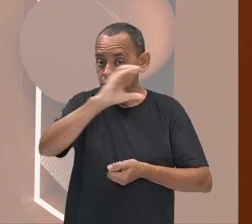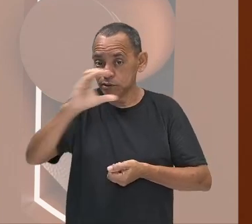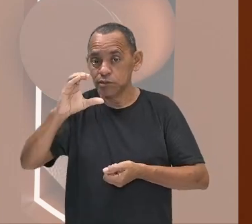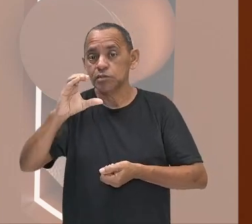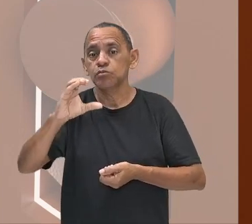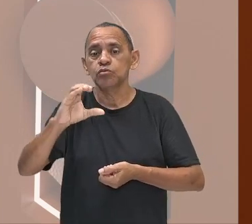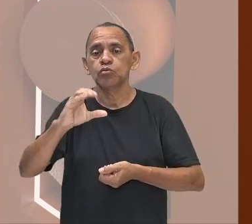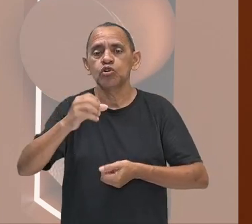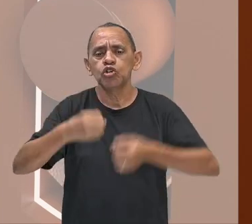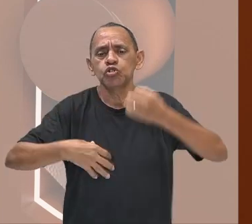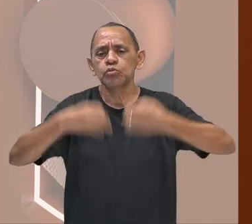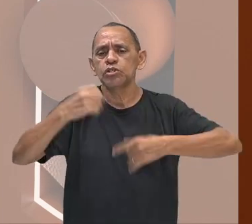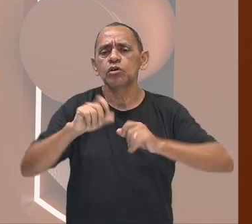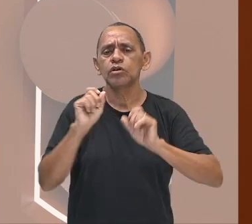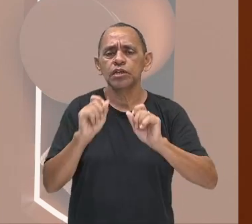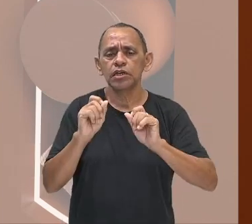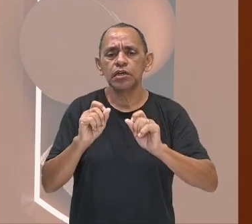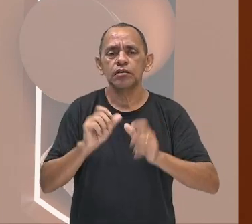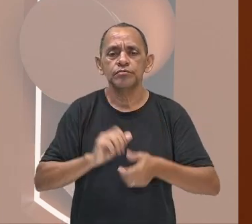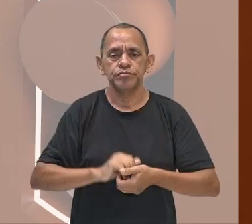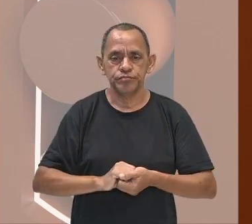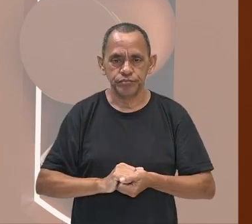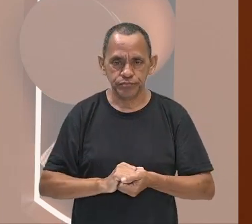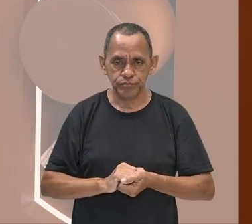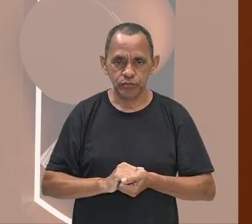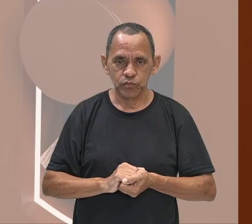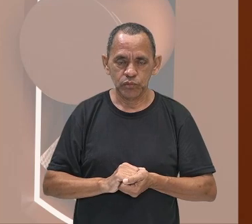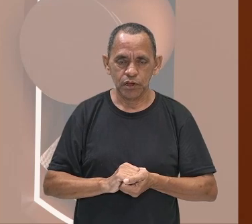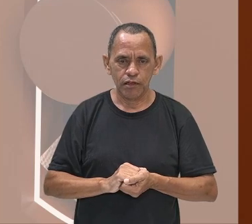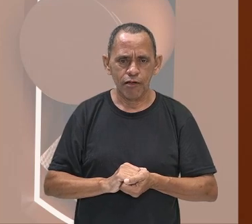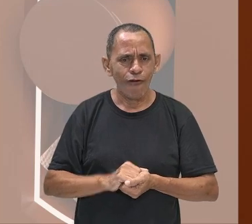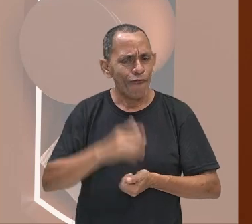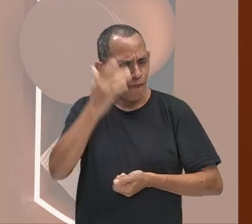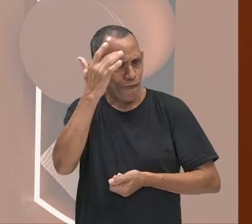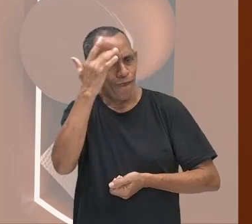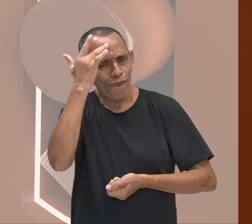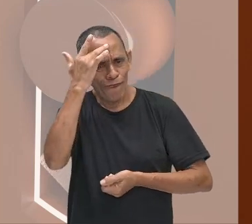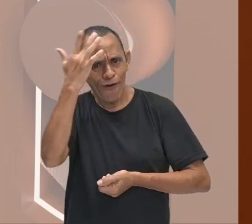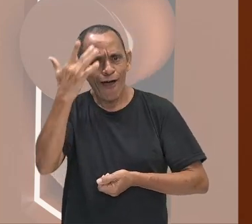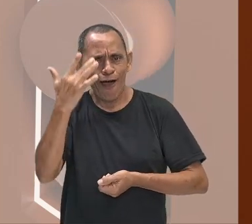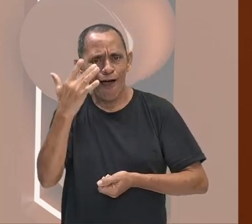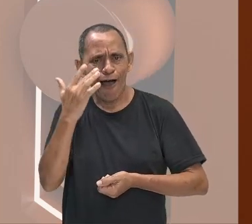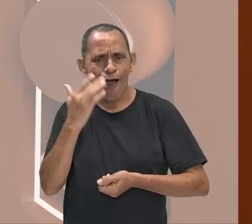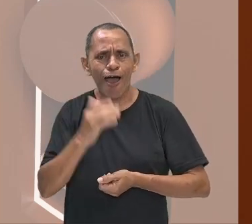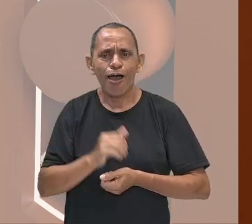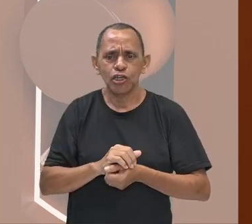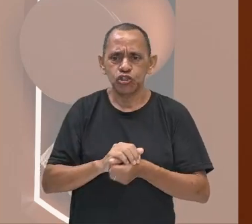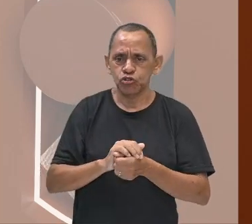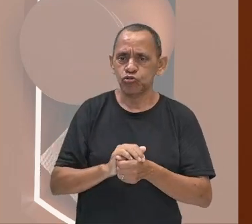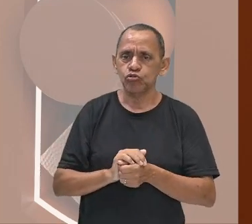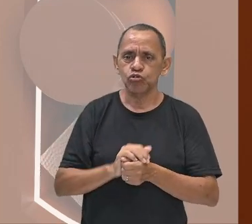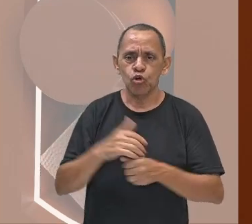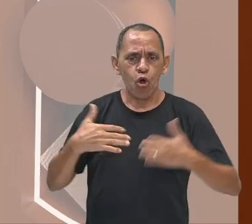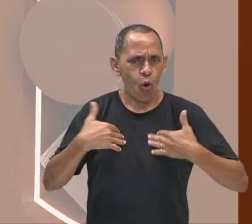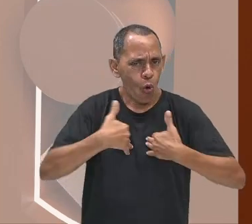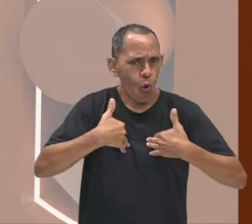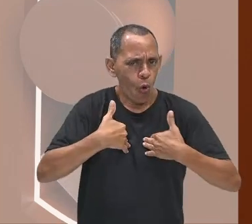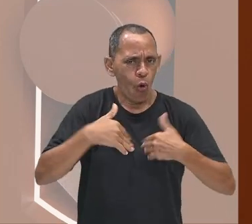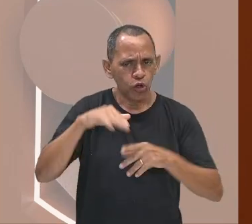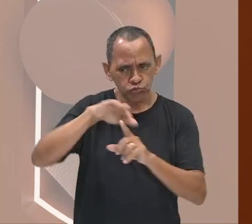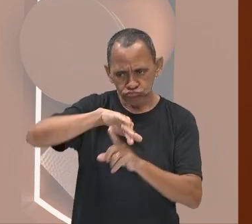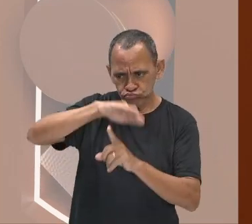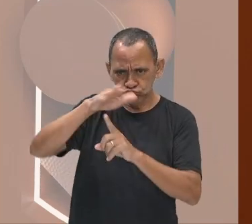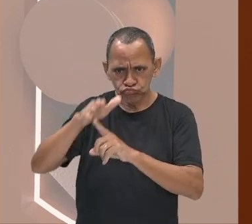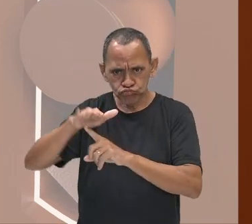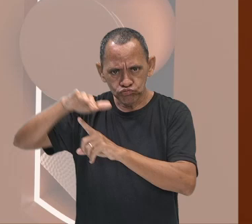fácil um camelo passar no buraco de uma agulha do que um rico entrar no